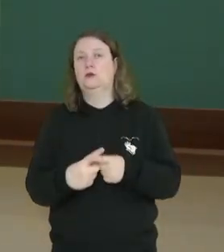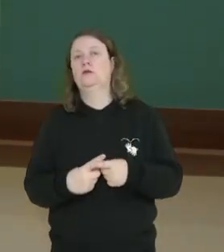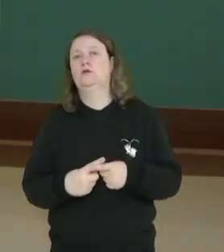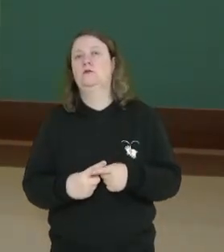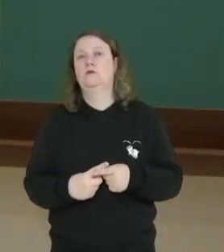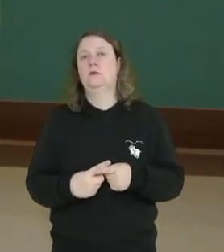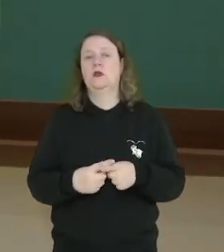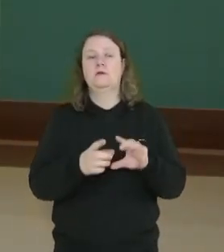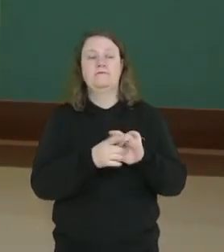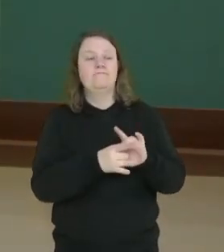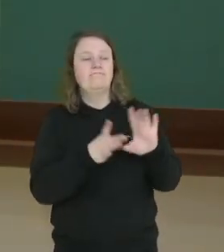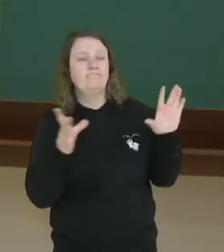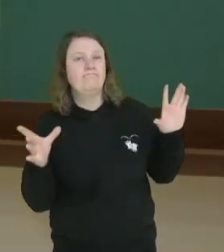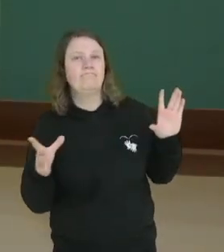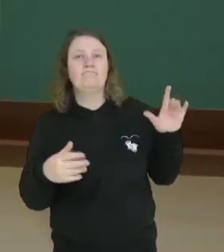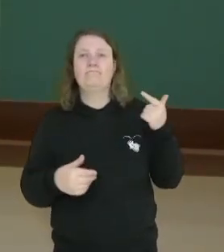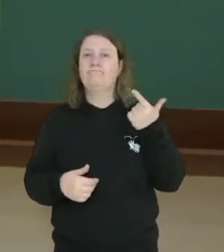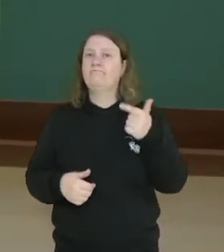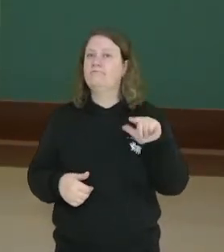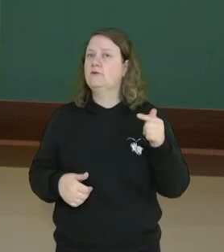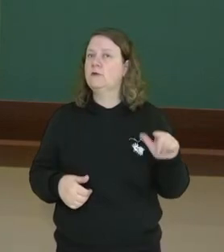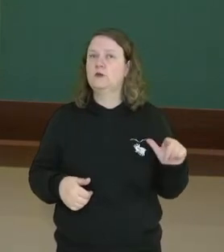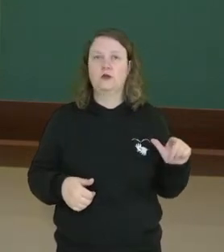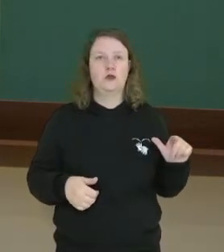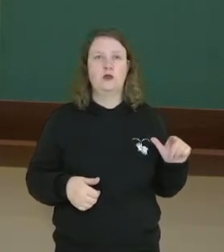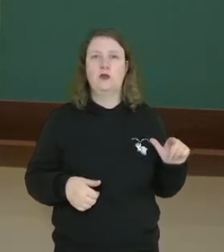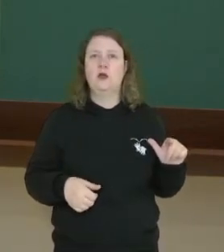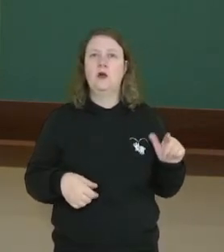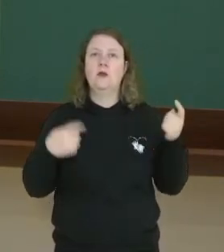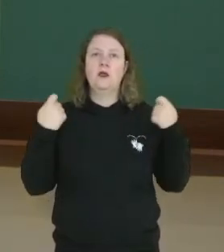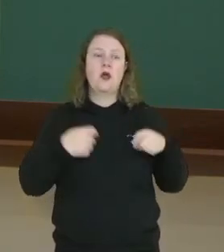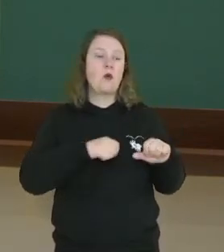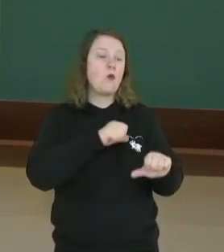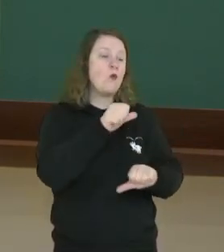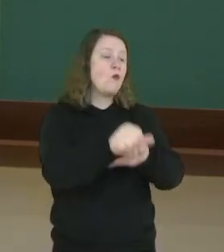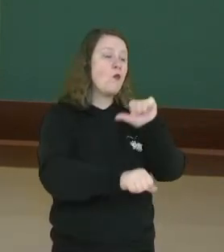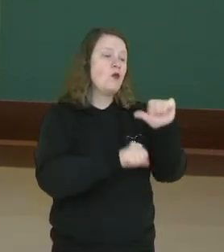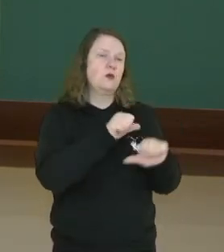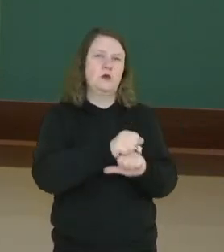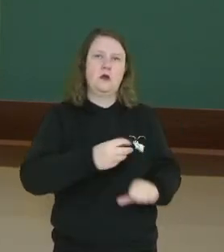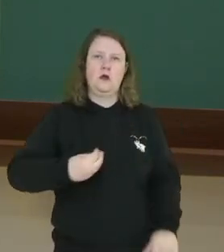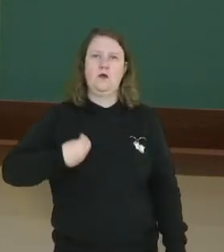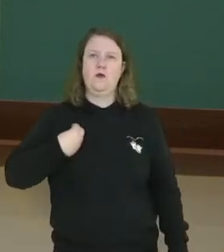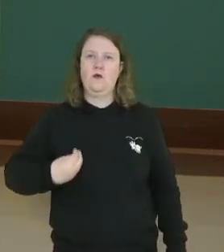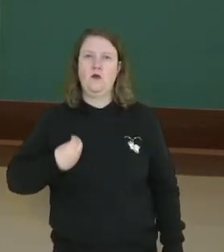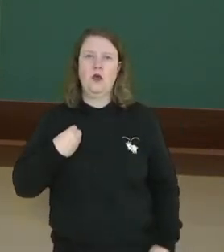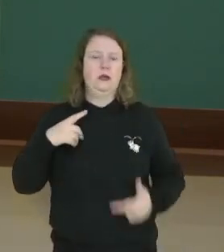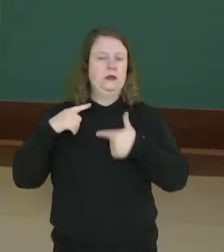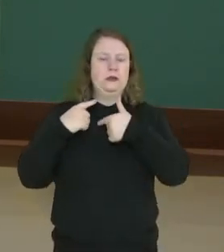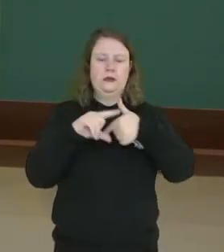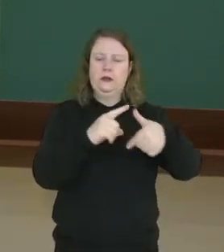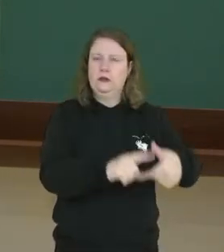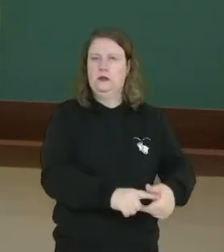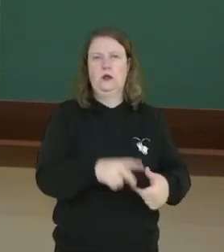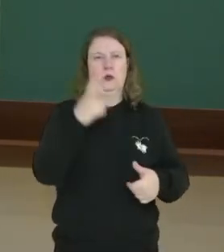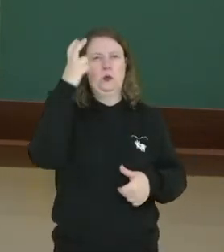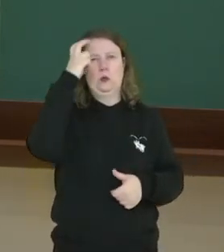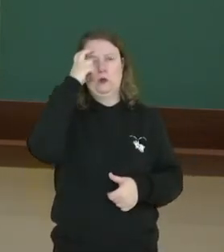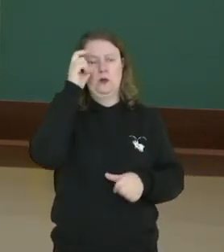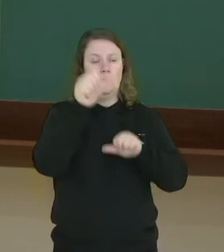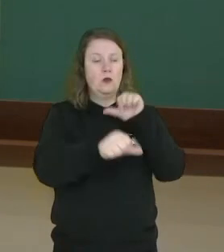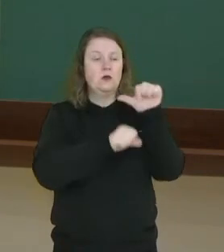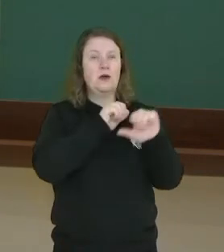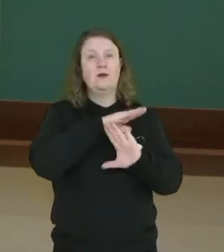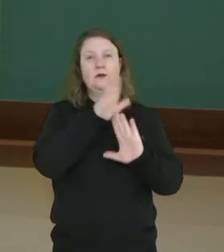uma liberdade para essas populações, elas tinham que modificar toda a sua estrutura cultural em prol do que se